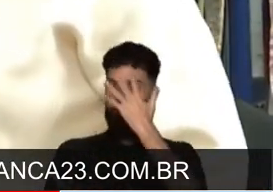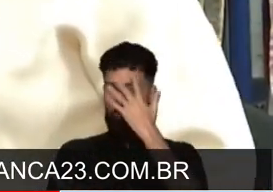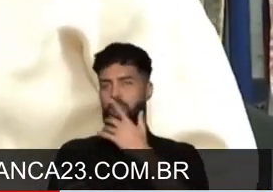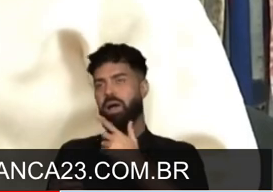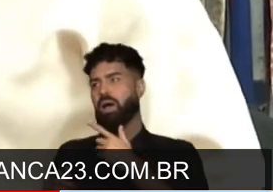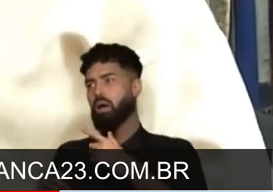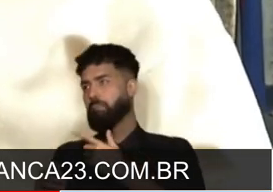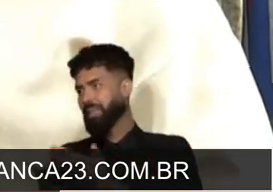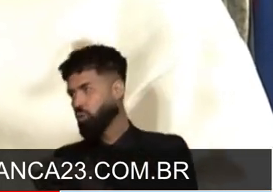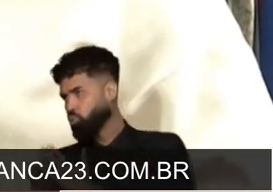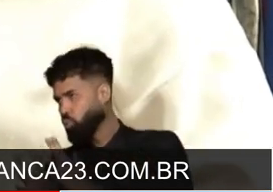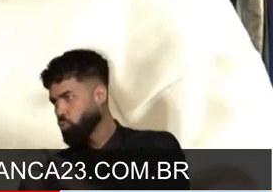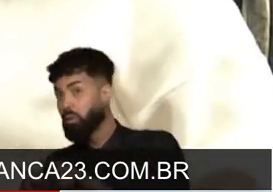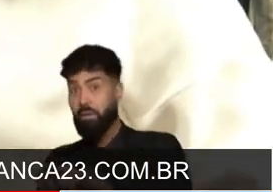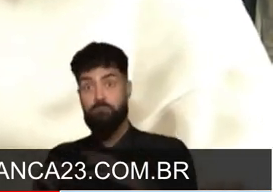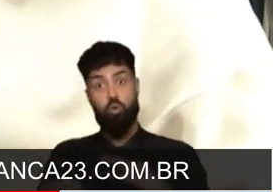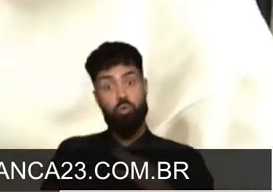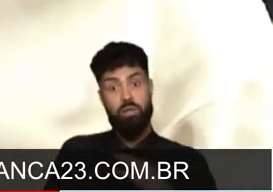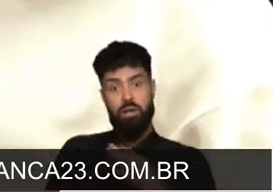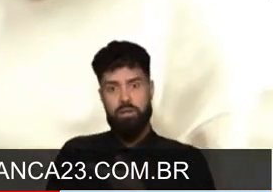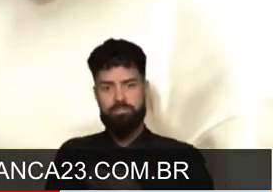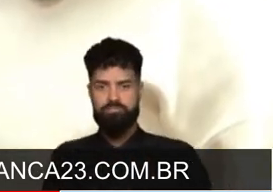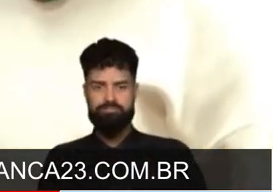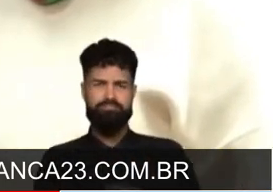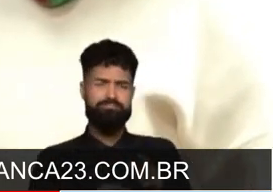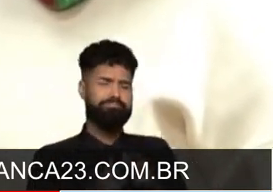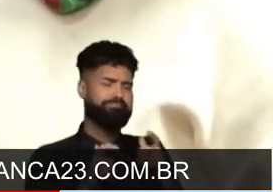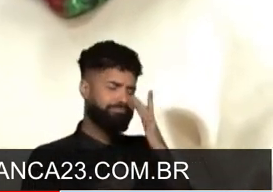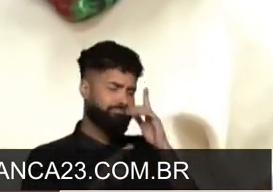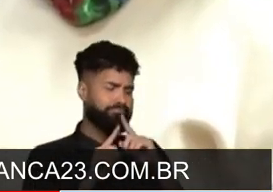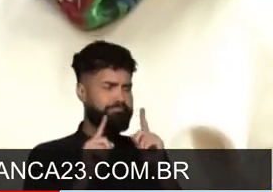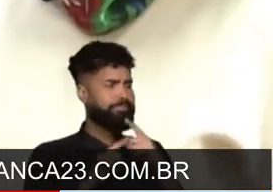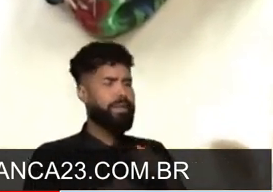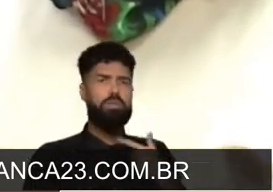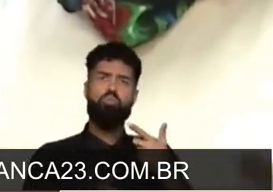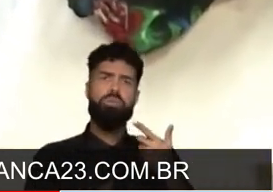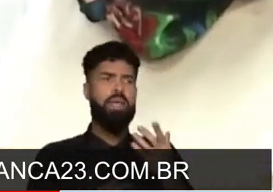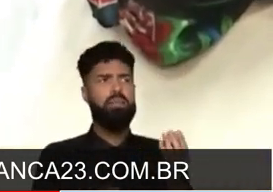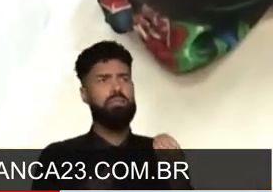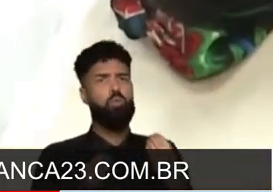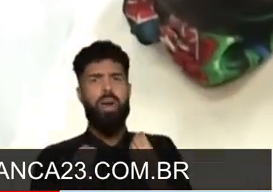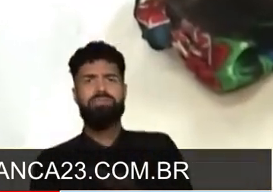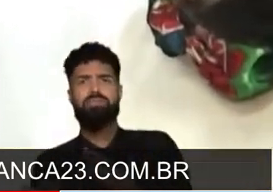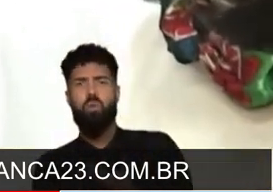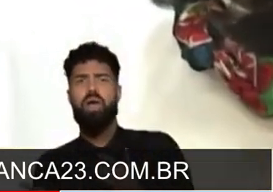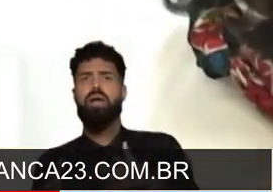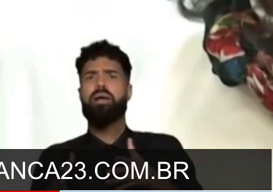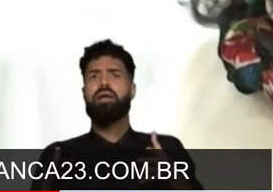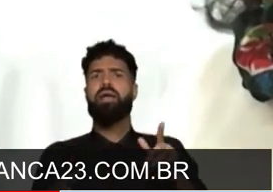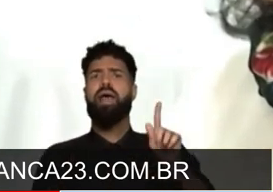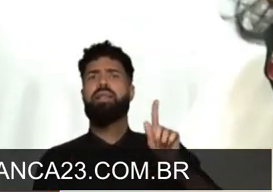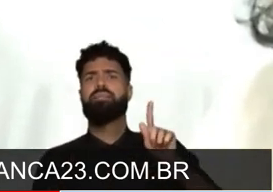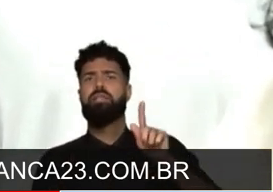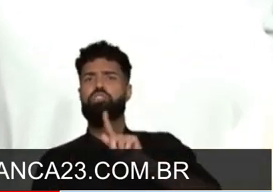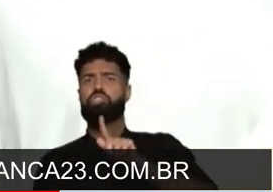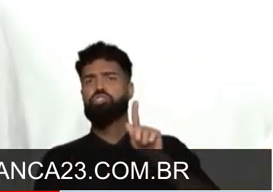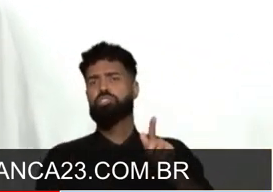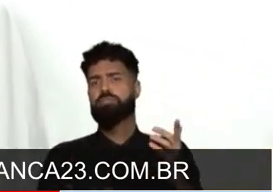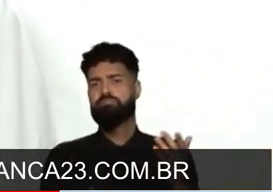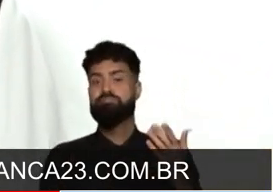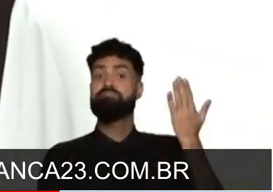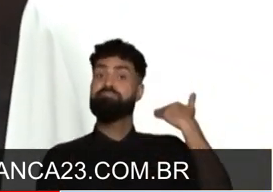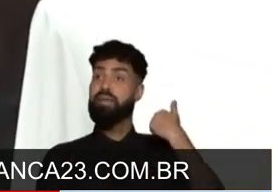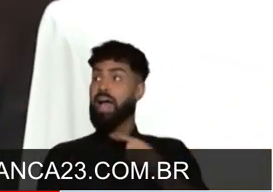diferentes relatos da preocupação de não encontrarem roupas grandes nos abrigos, né? E a Luli, como costureira, a gente já participou de alguns projetos de